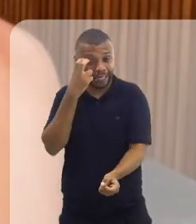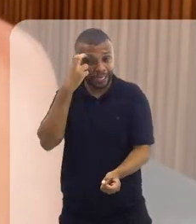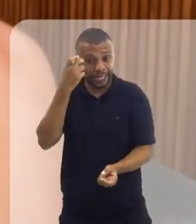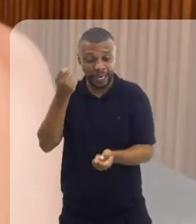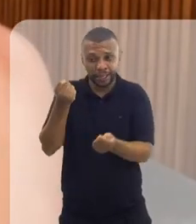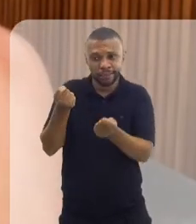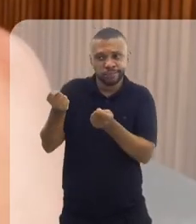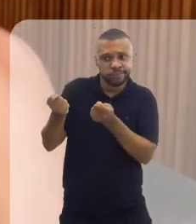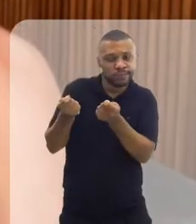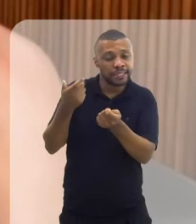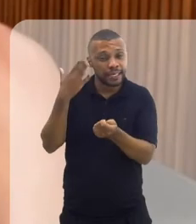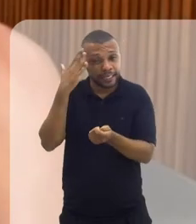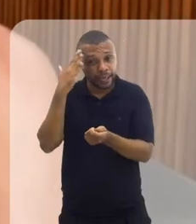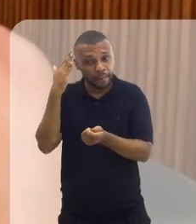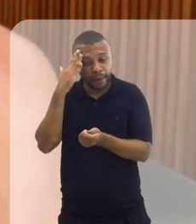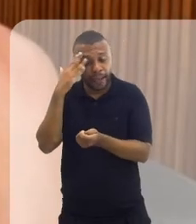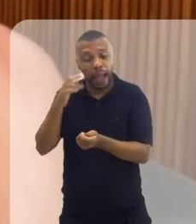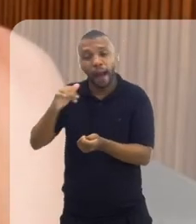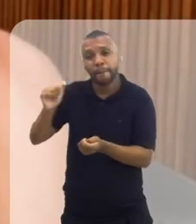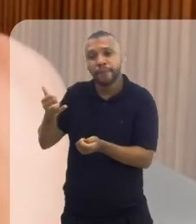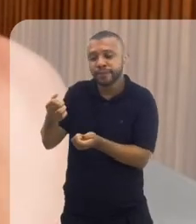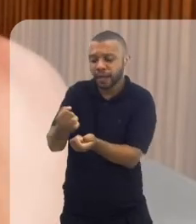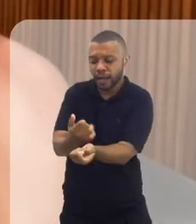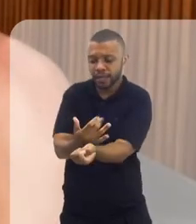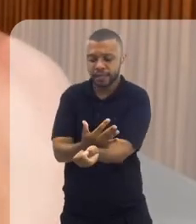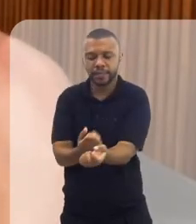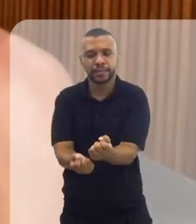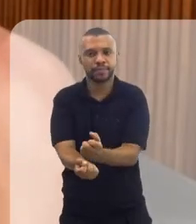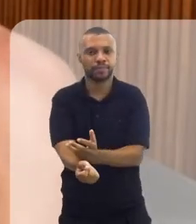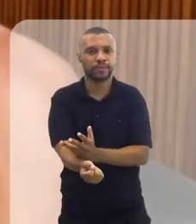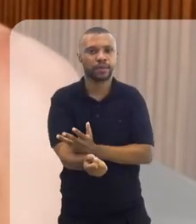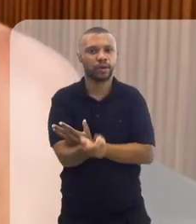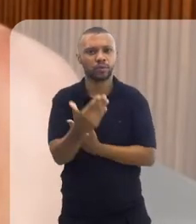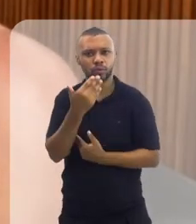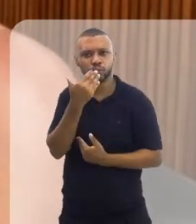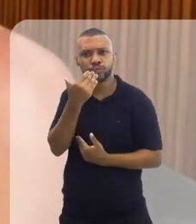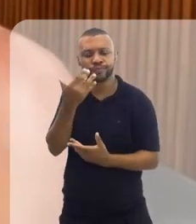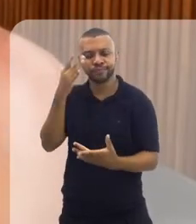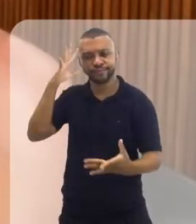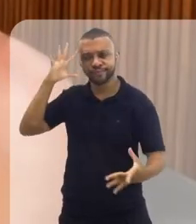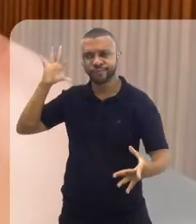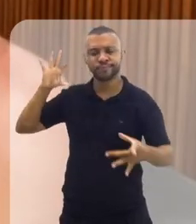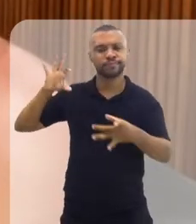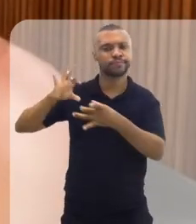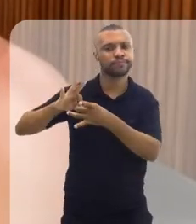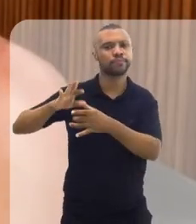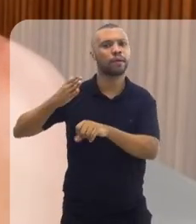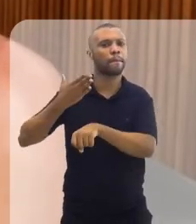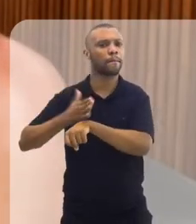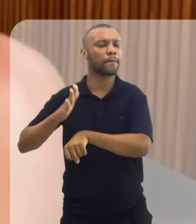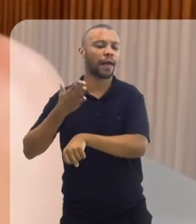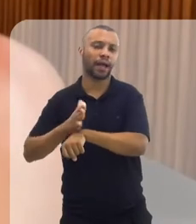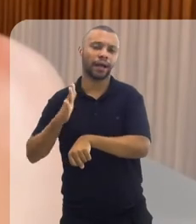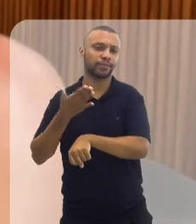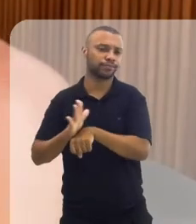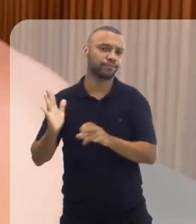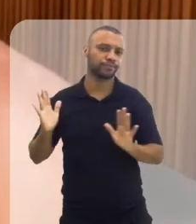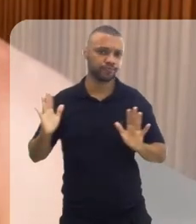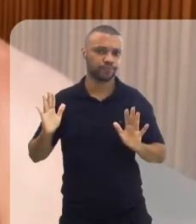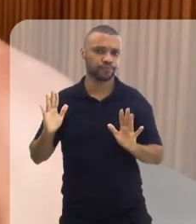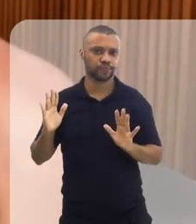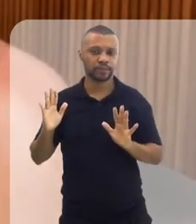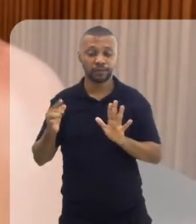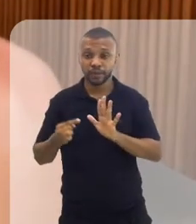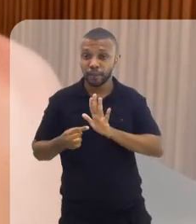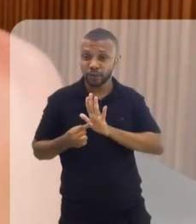que ela vem em você saber usar as emoções a seu favor e ser muito pragmático e colocar